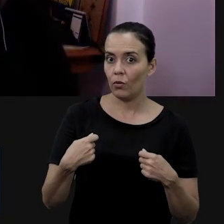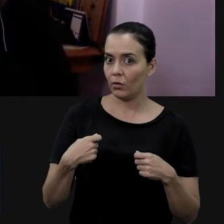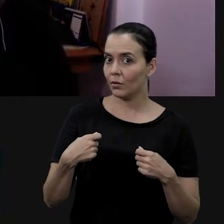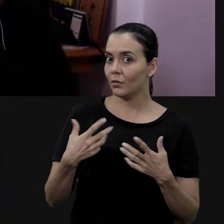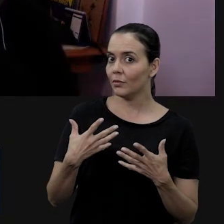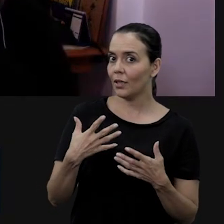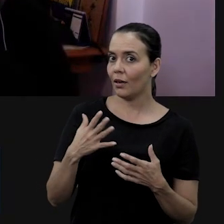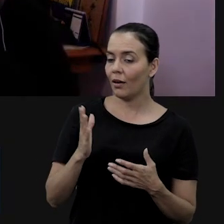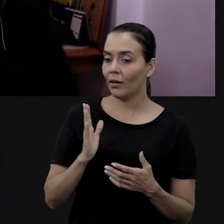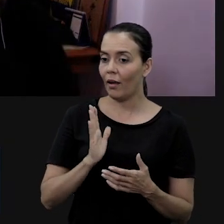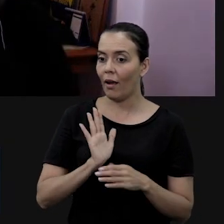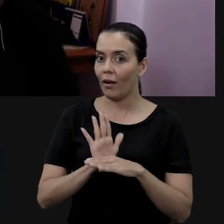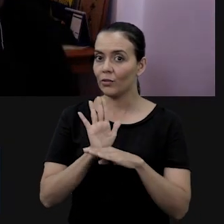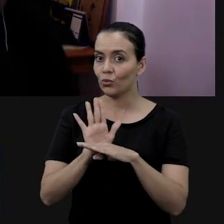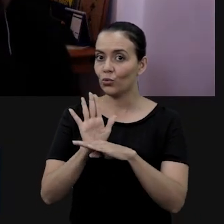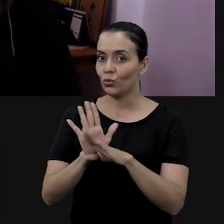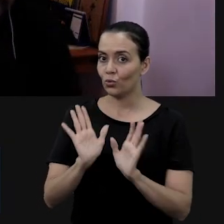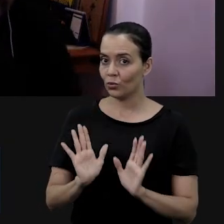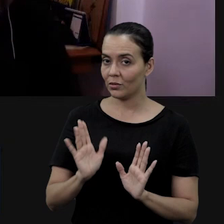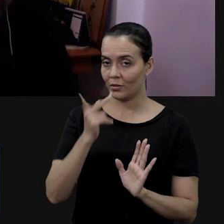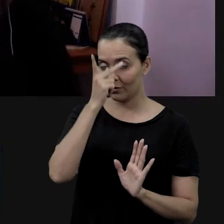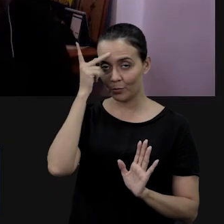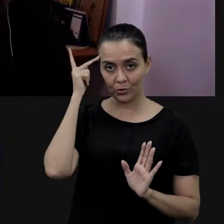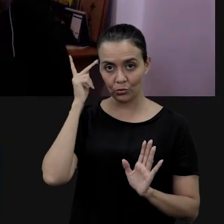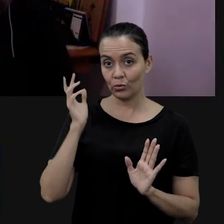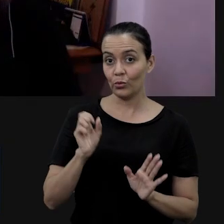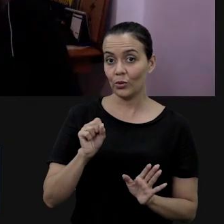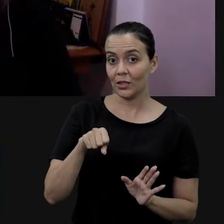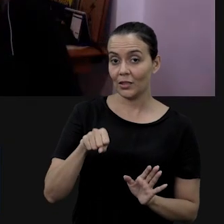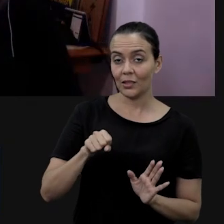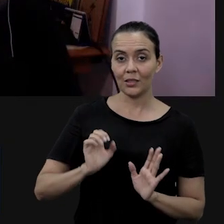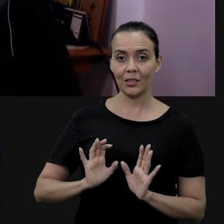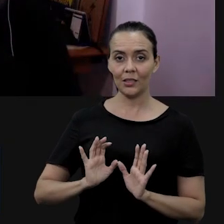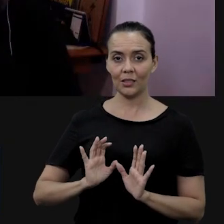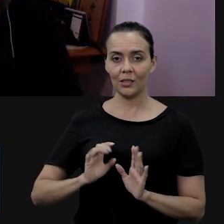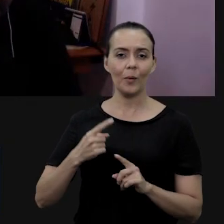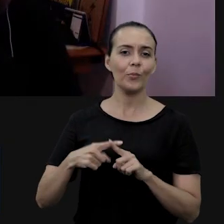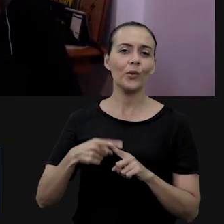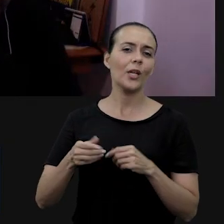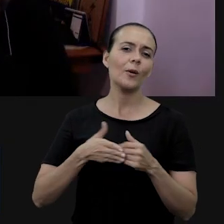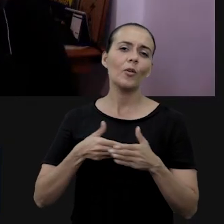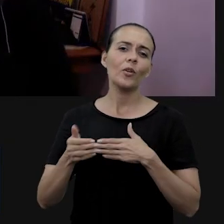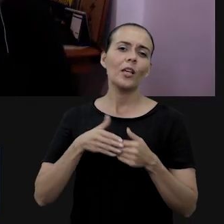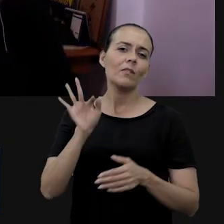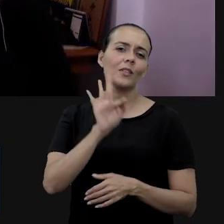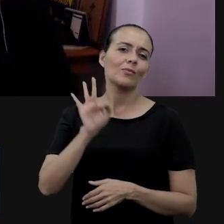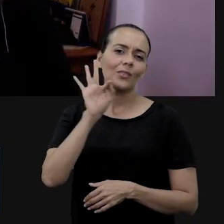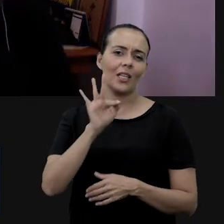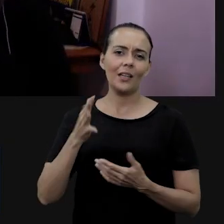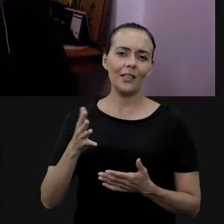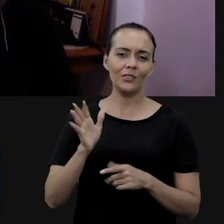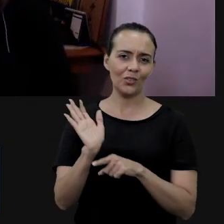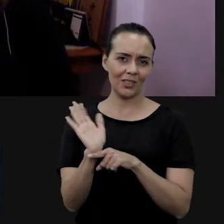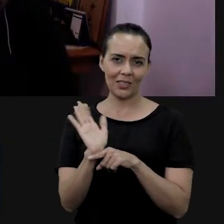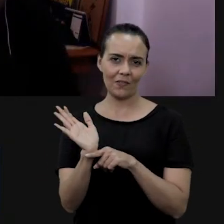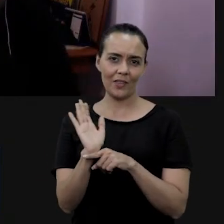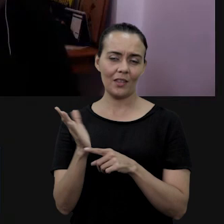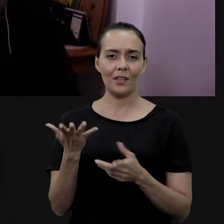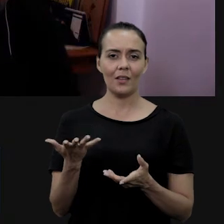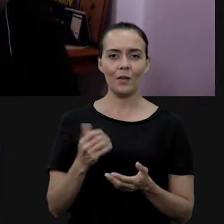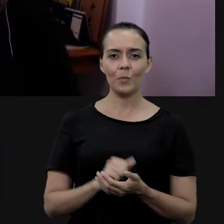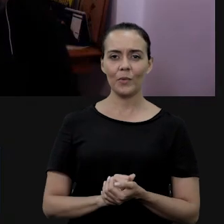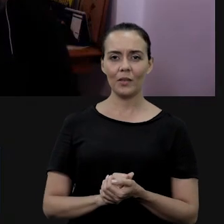assim, com o lado humano, que é mão na massa, porque qualquer facul ou estudo de